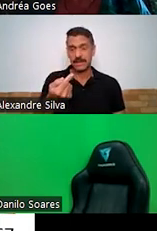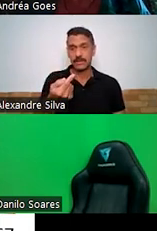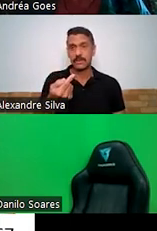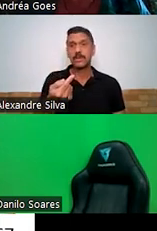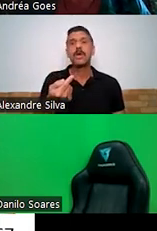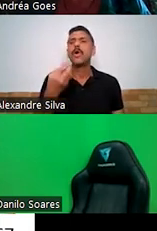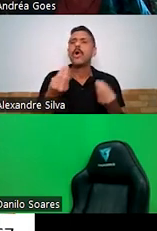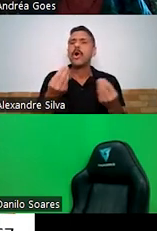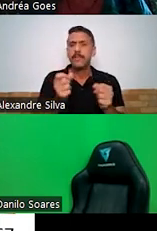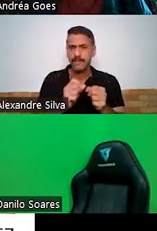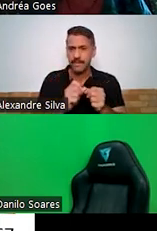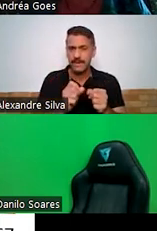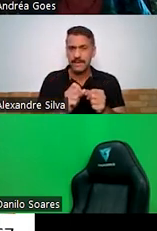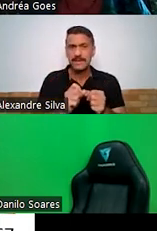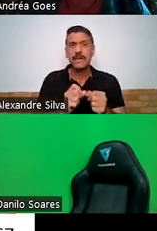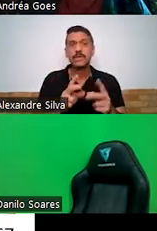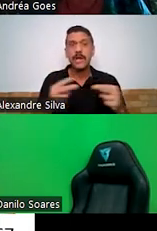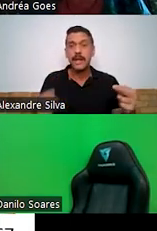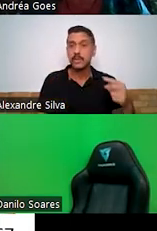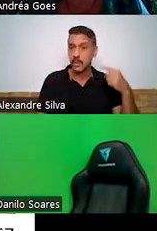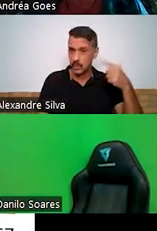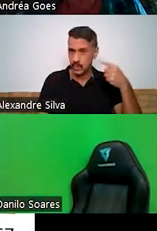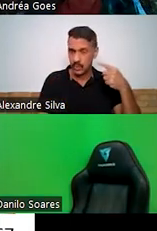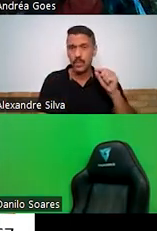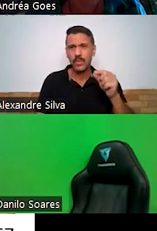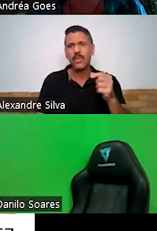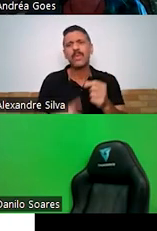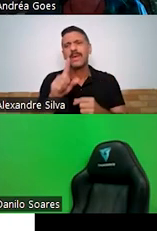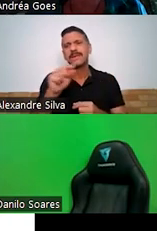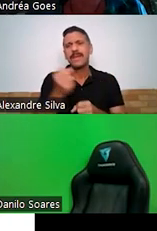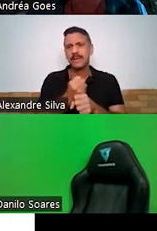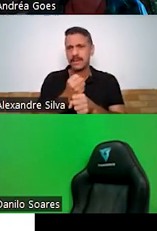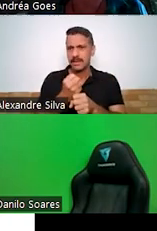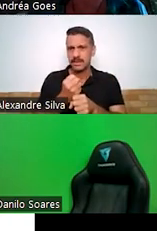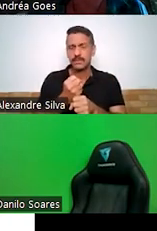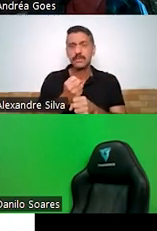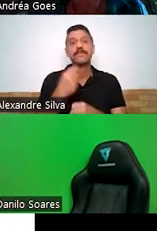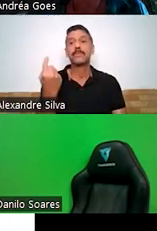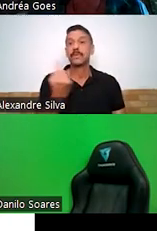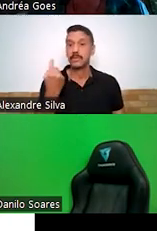gente faz o ensino de genética nessa loucura dos 100 anos de solidão. Pode passar, Murilo, por favor.